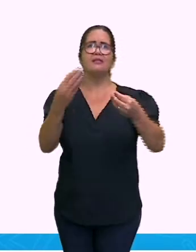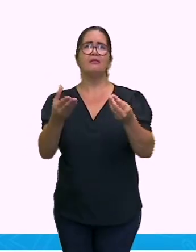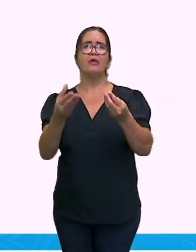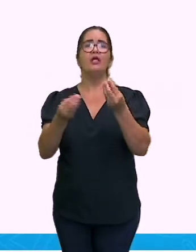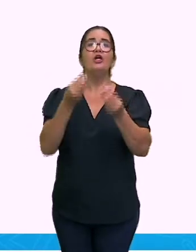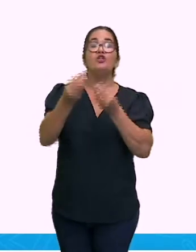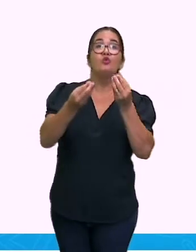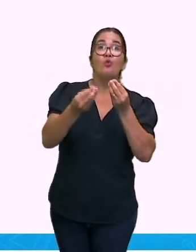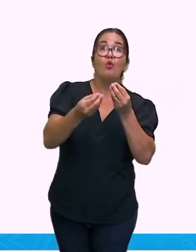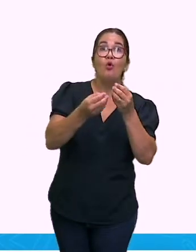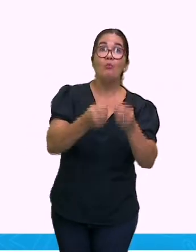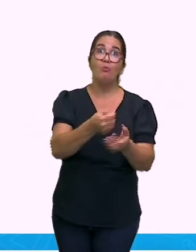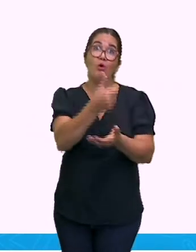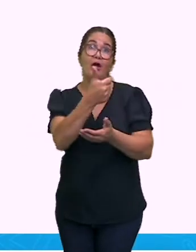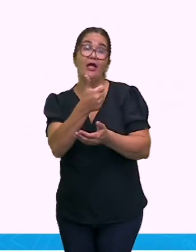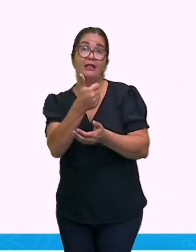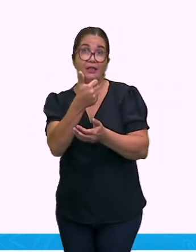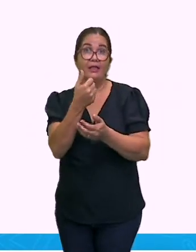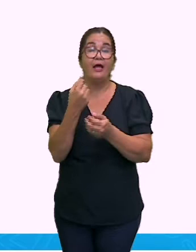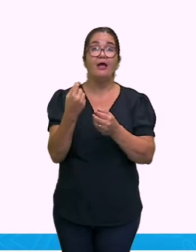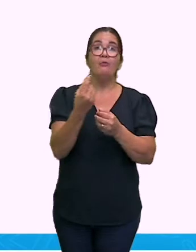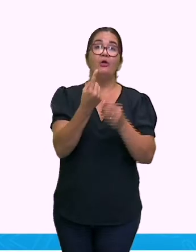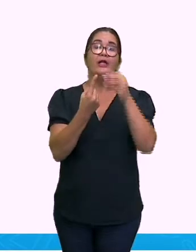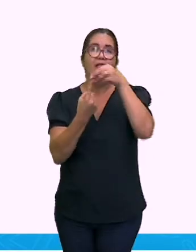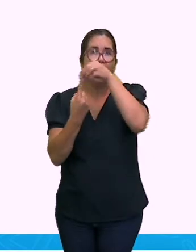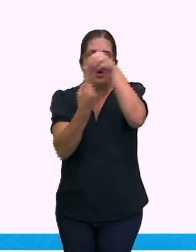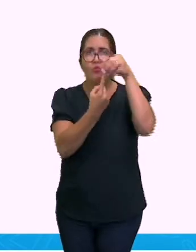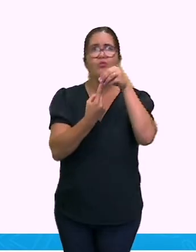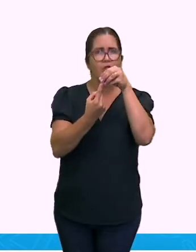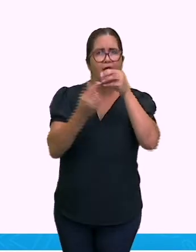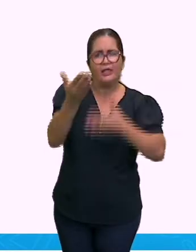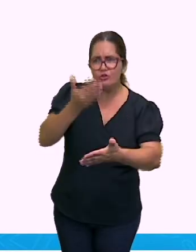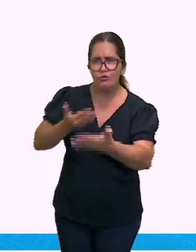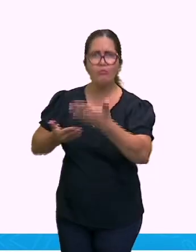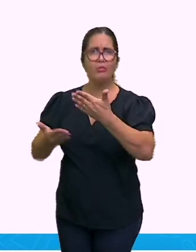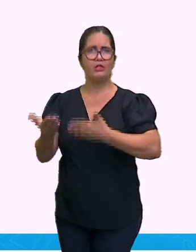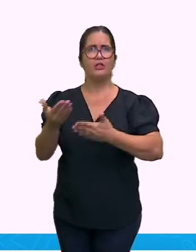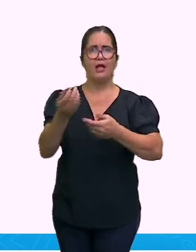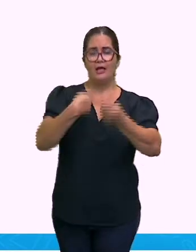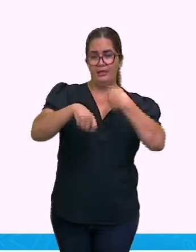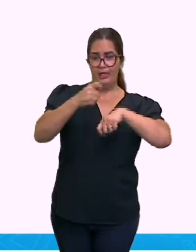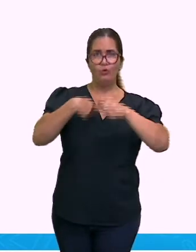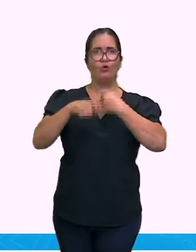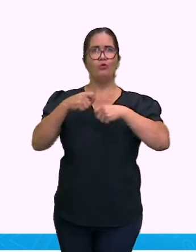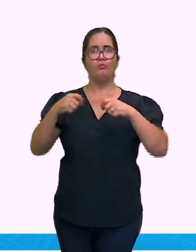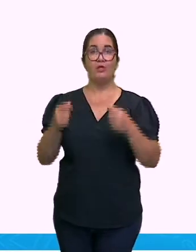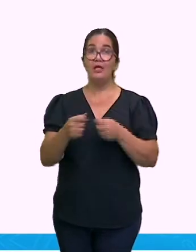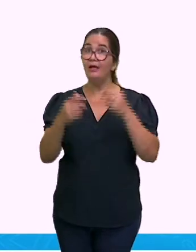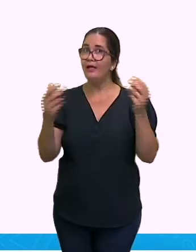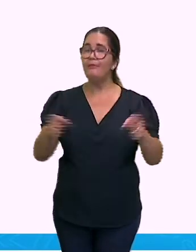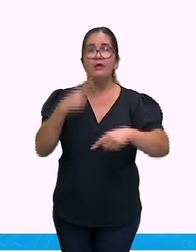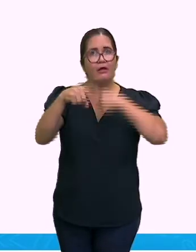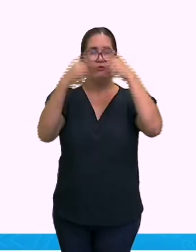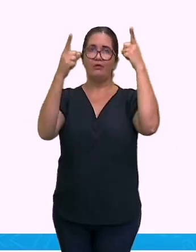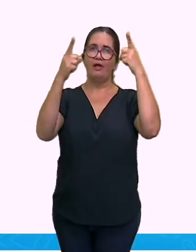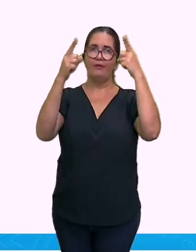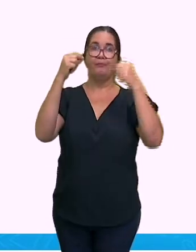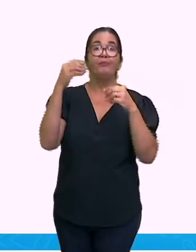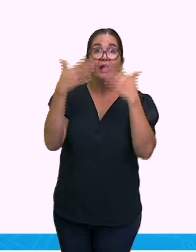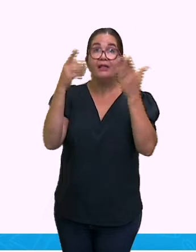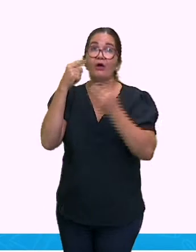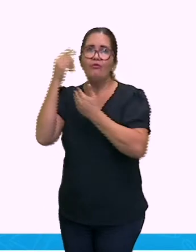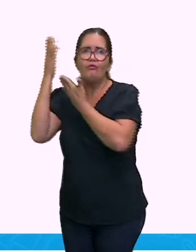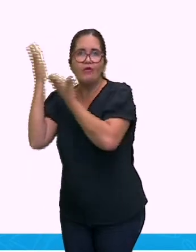única. Vamos ver outras medidas, mas que vocês têm que ficar atentos que a nobreza feudal e